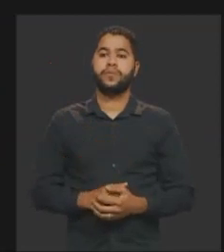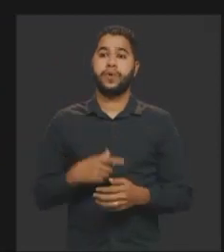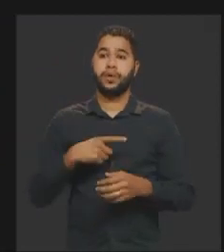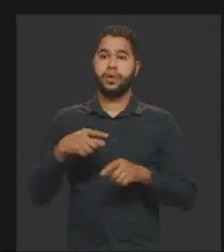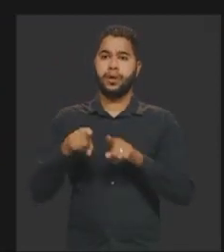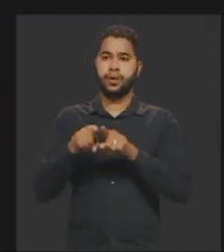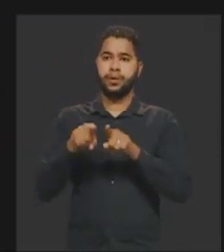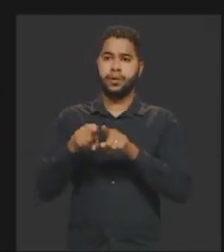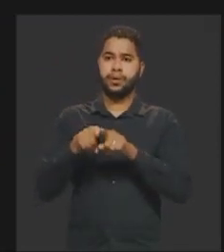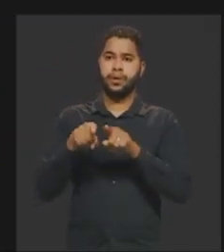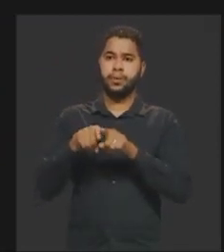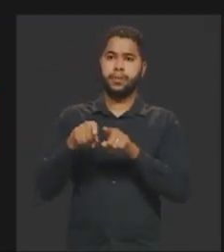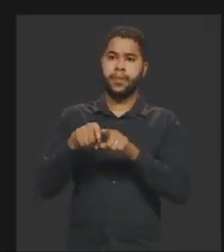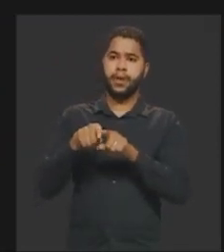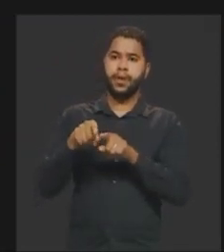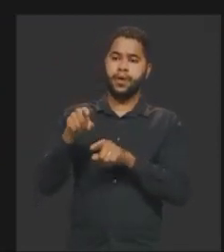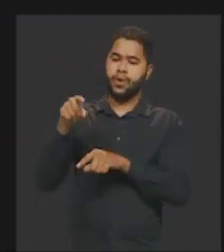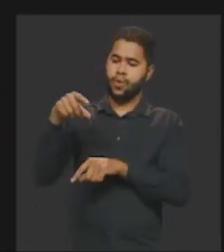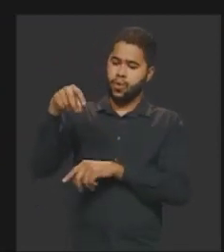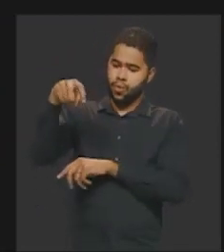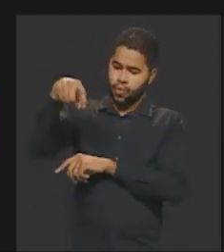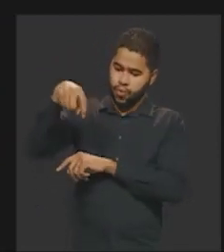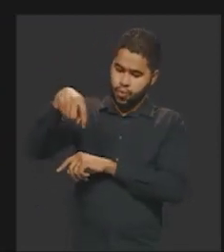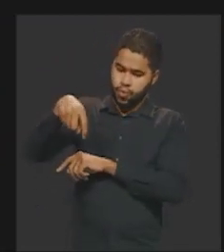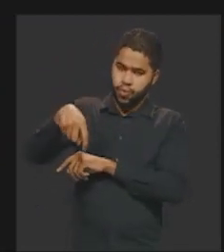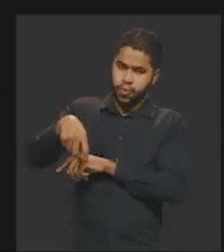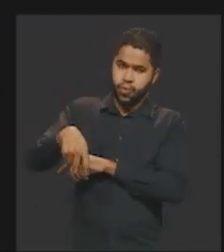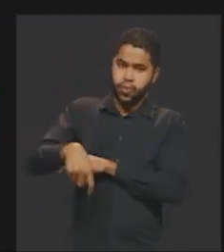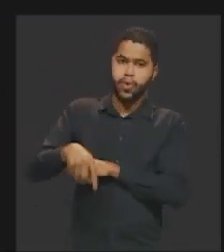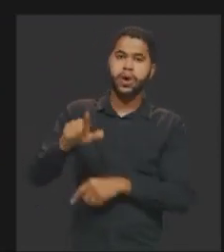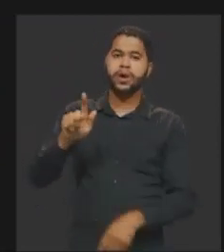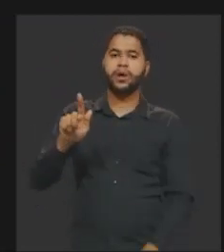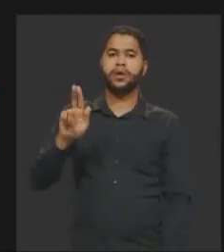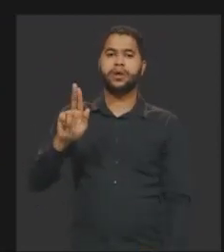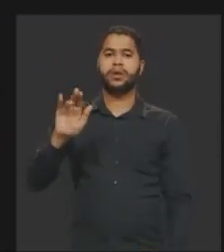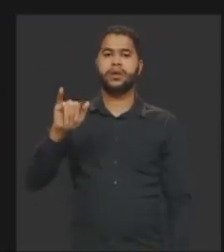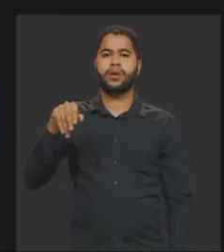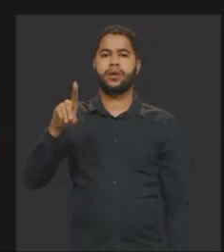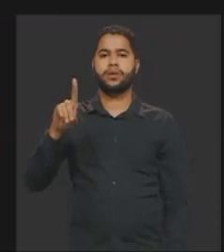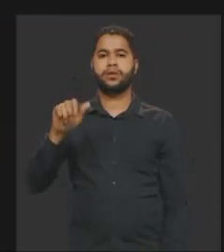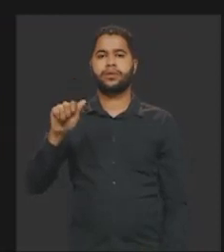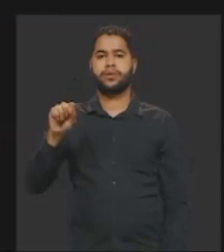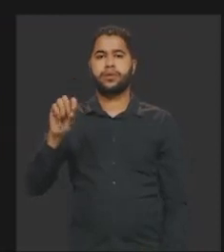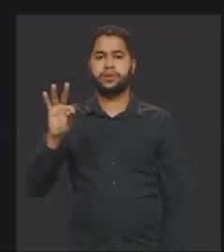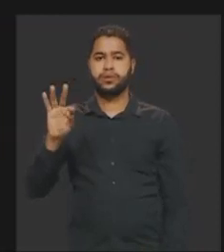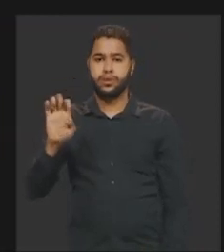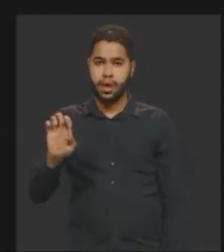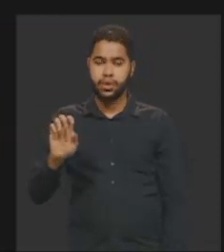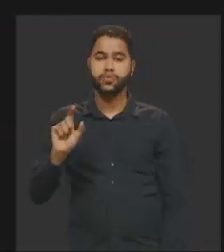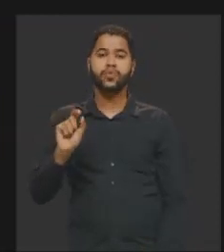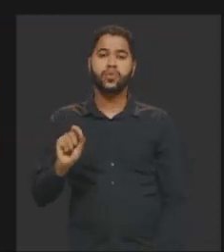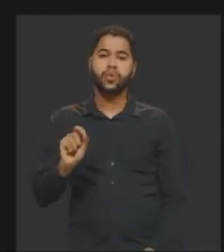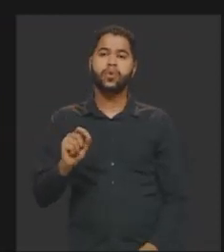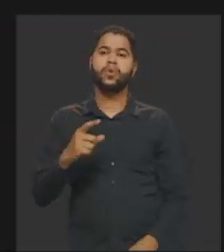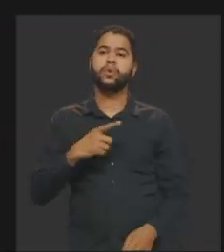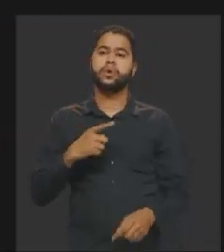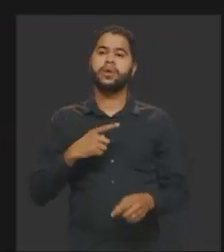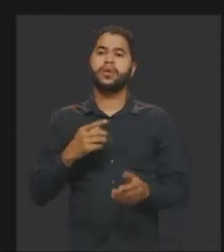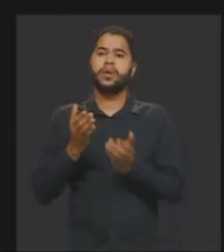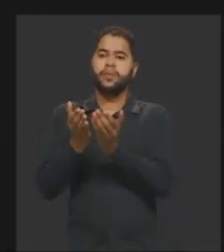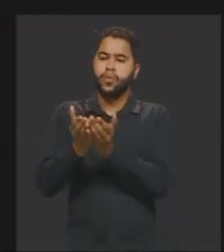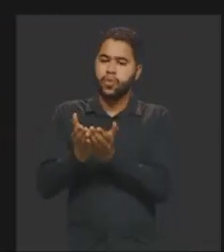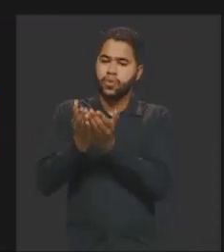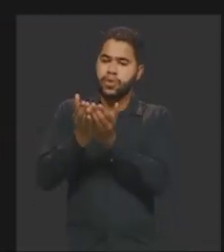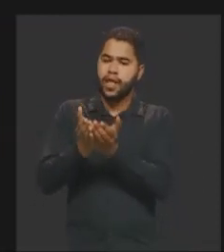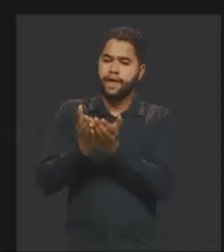guindaste, derricks, um tipo de guindaste, and masts of the anchored ships, os mastros de navios